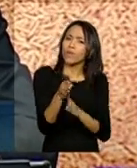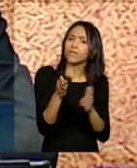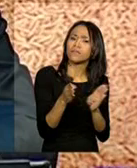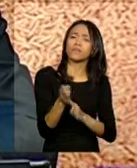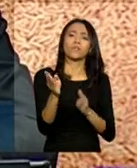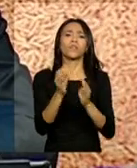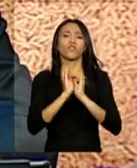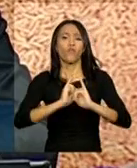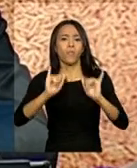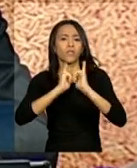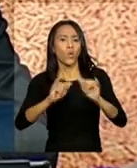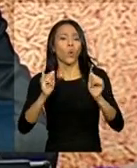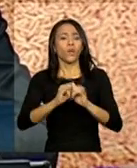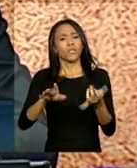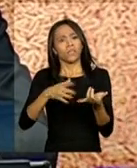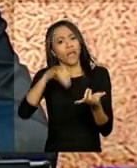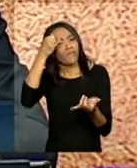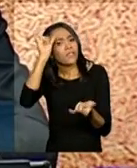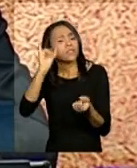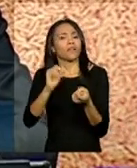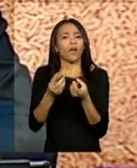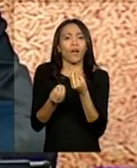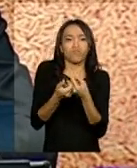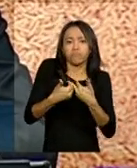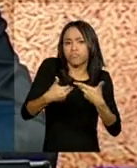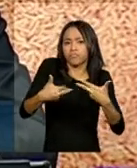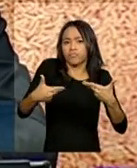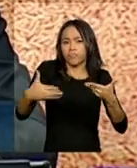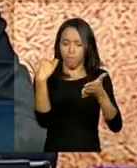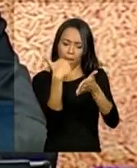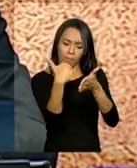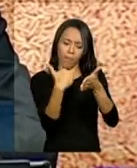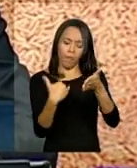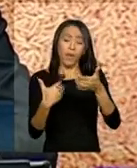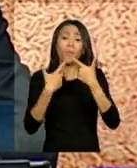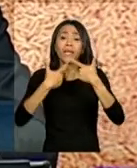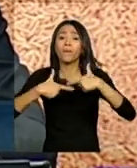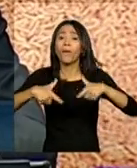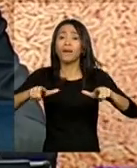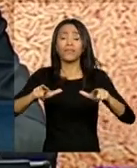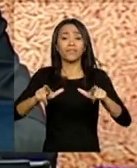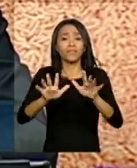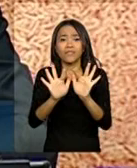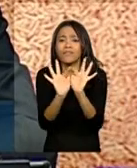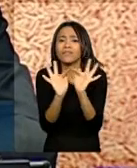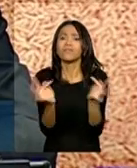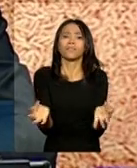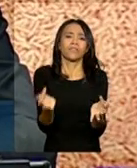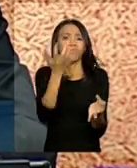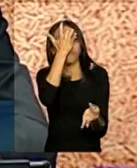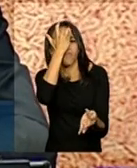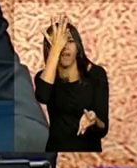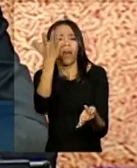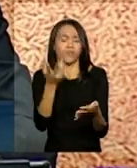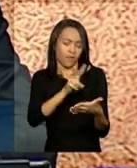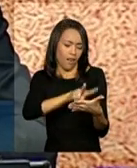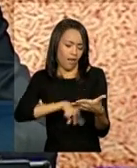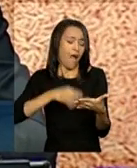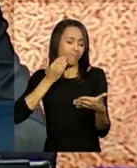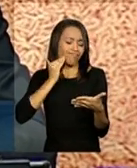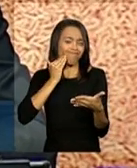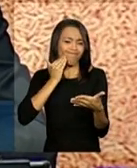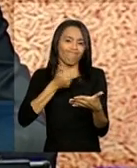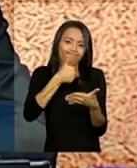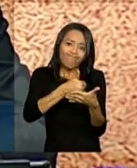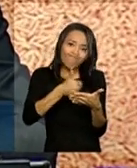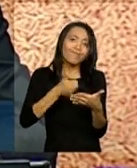Diagnóstico tratamento prevenção e da própria vacina também está numa linguagem muito muito familiar muito acessível tanto